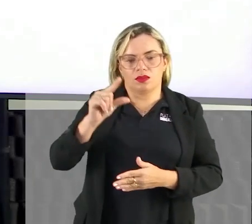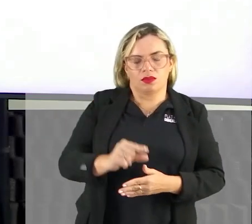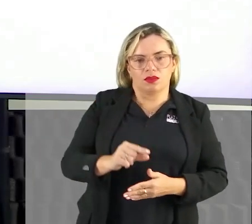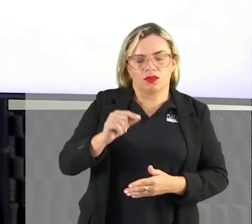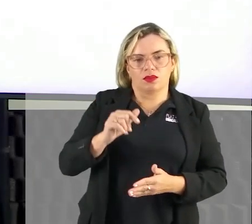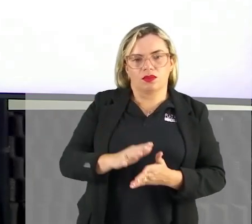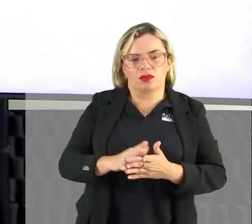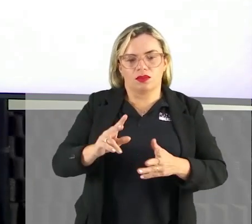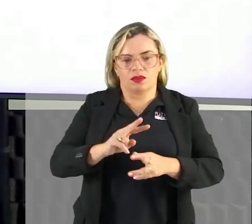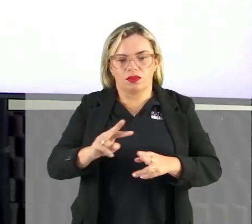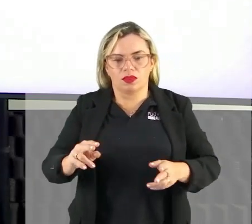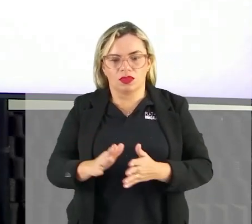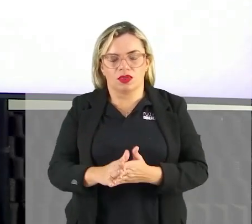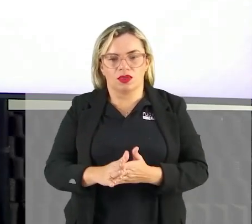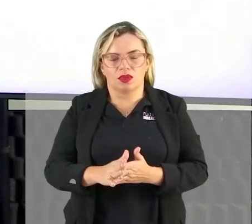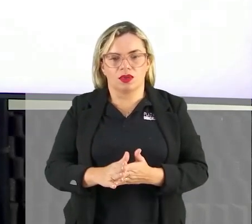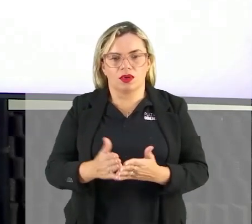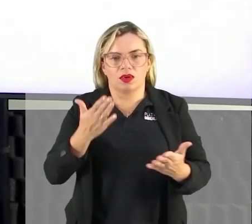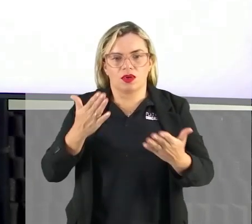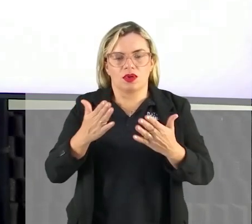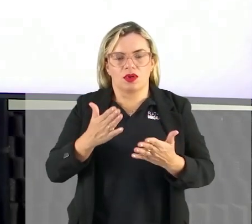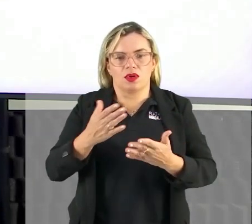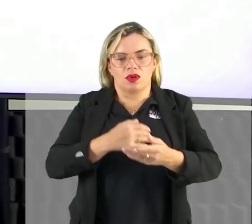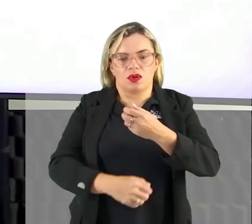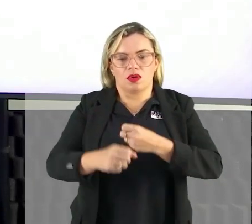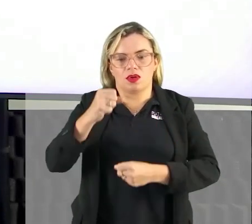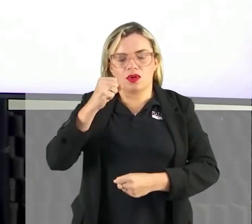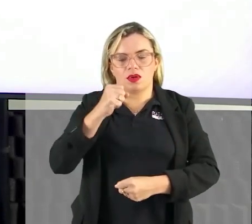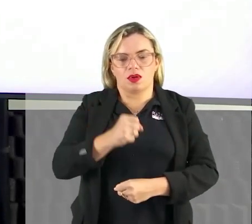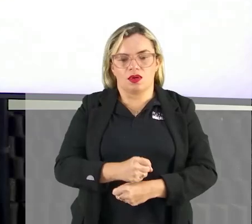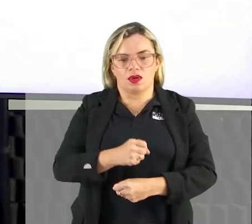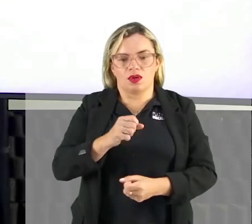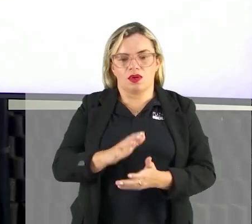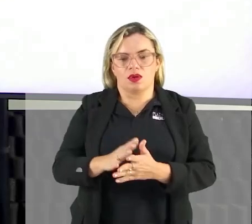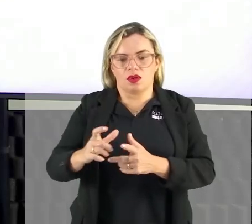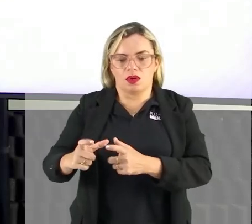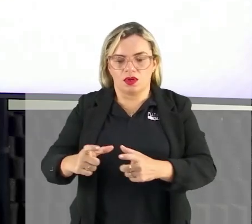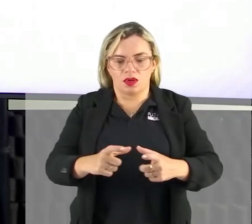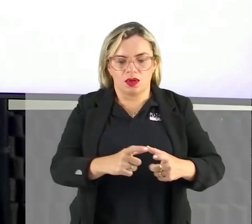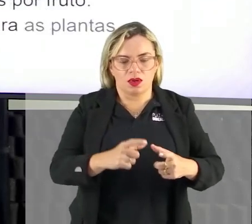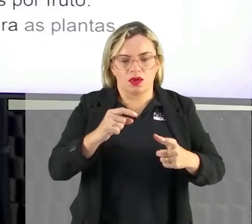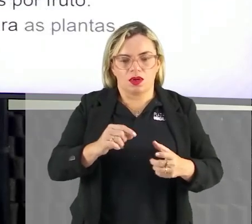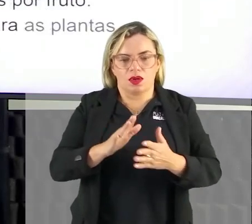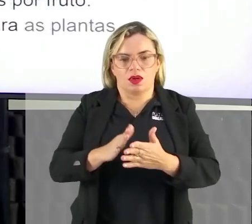abundante que no passado, além de ocupar áreas mais restritas.